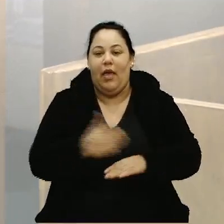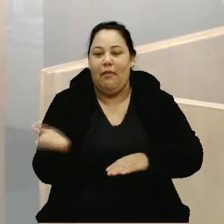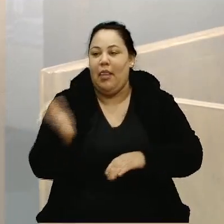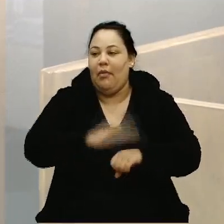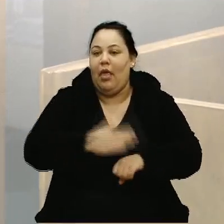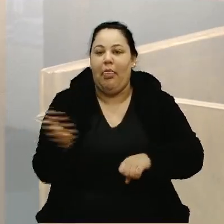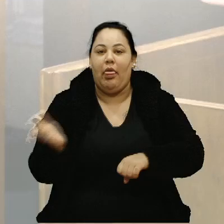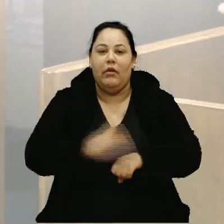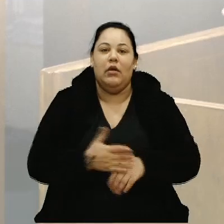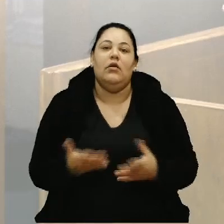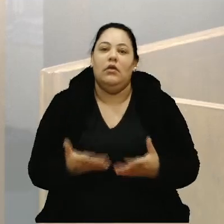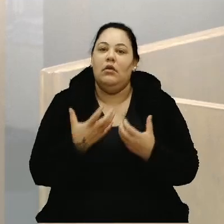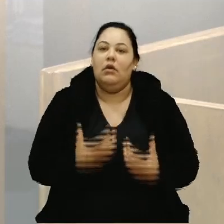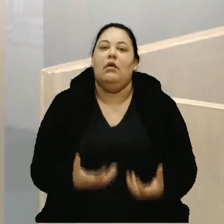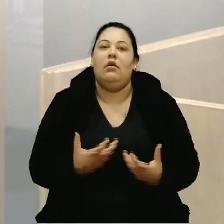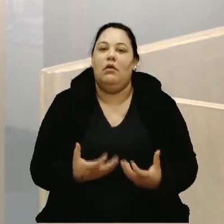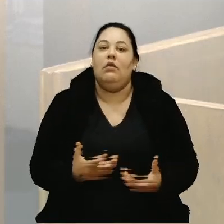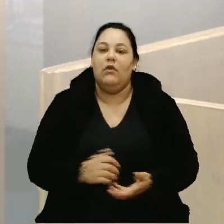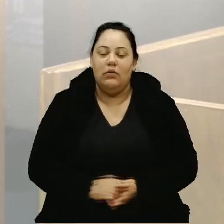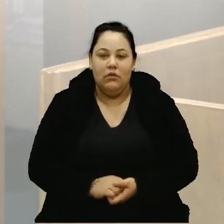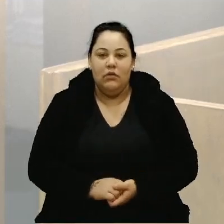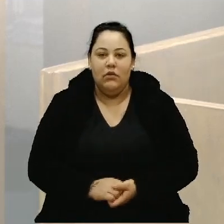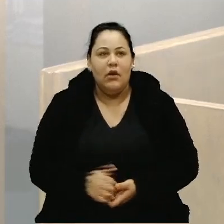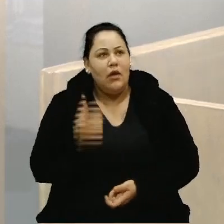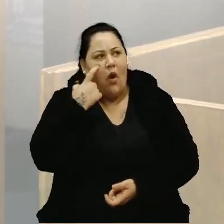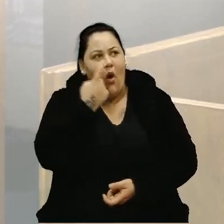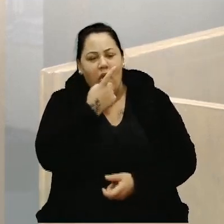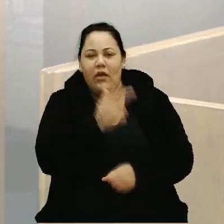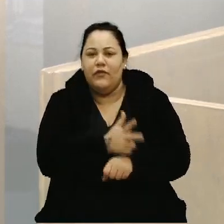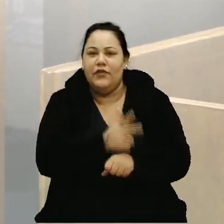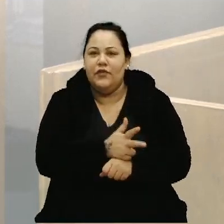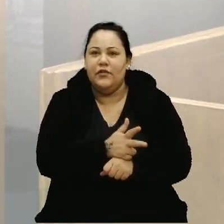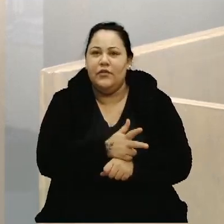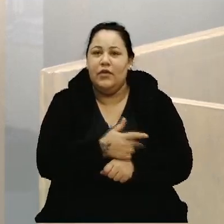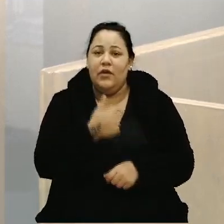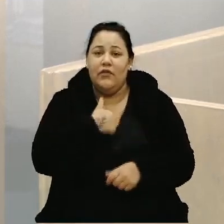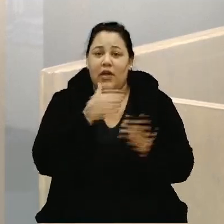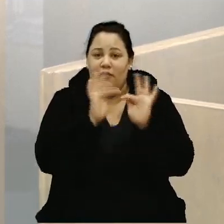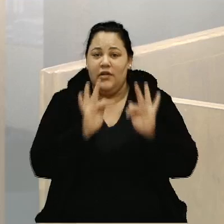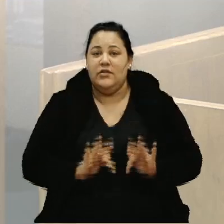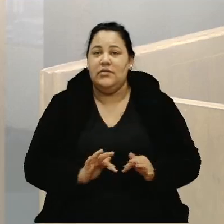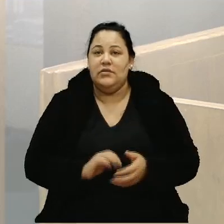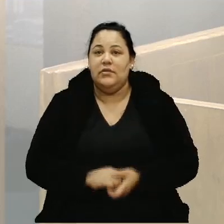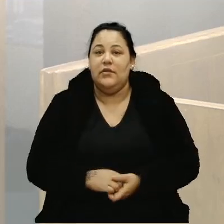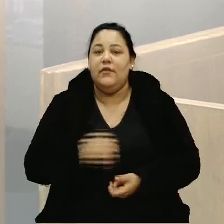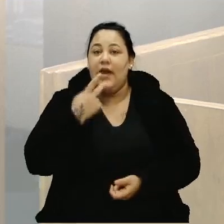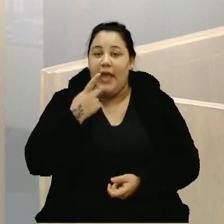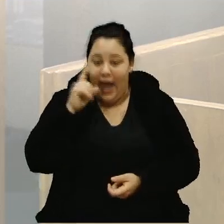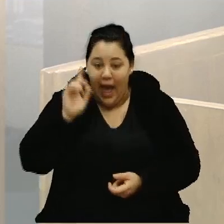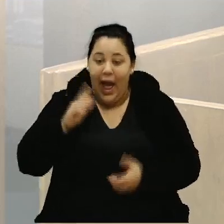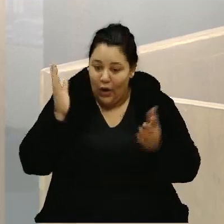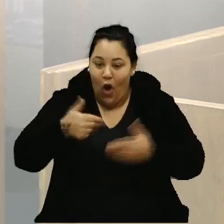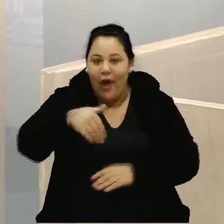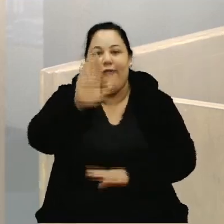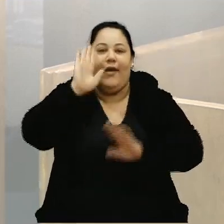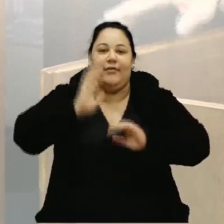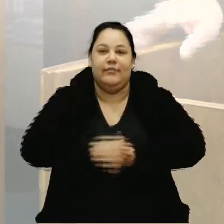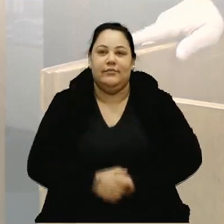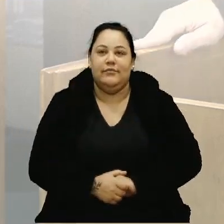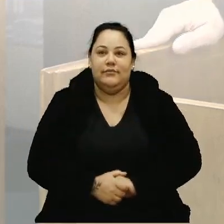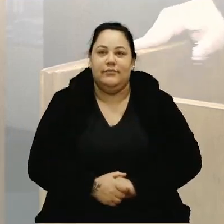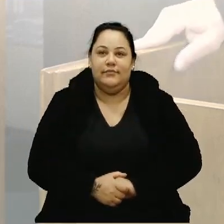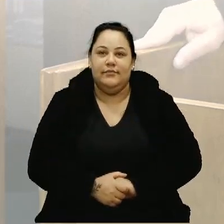abria, fechava. Quando eu vi esse vídeo, eu fiquei feliz, né? Digo, poxa, agora vai. Um momento